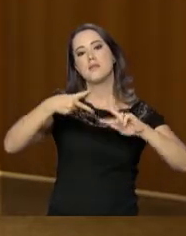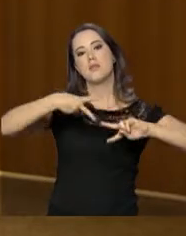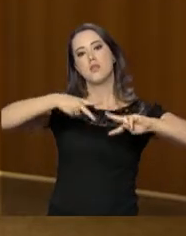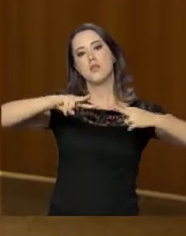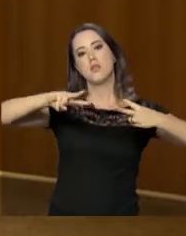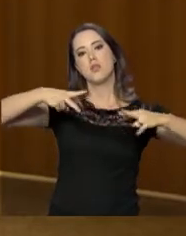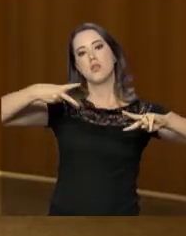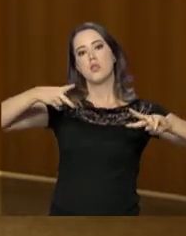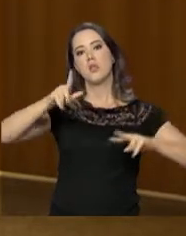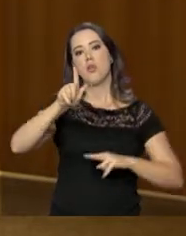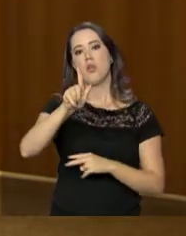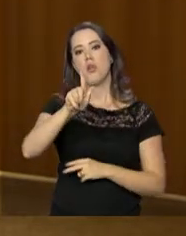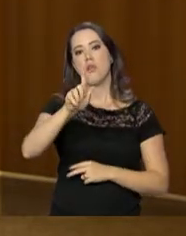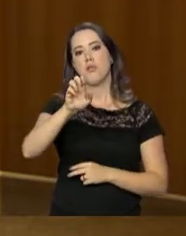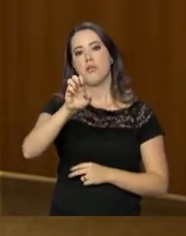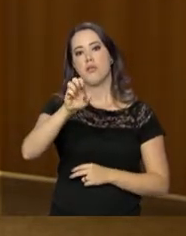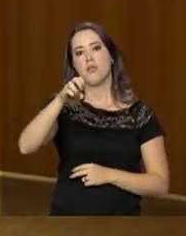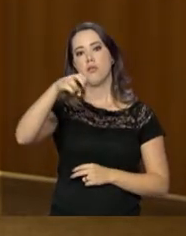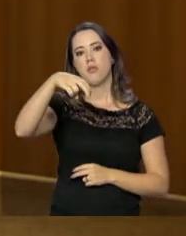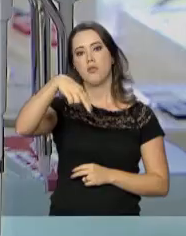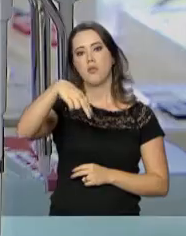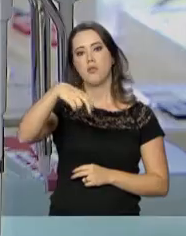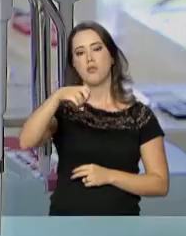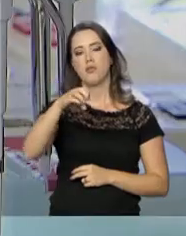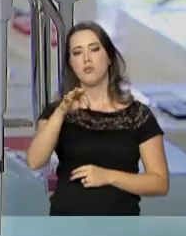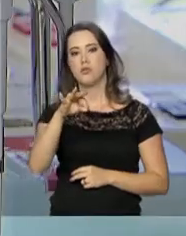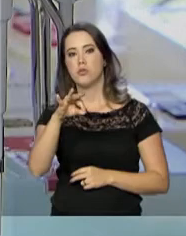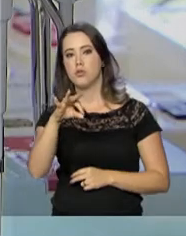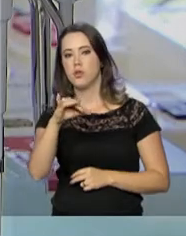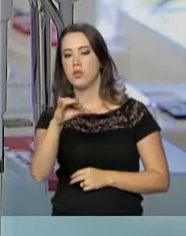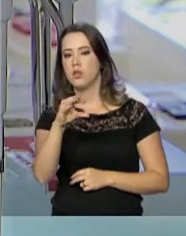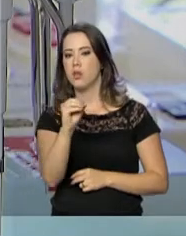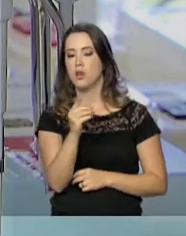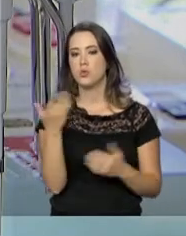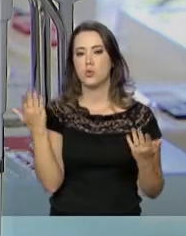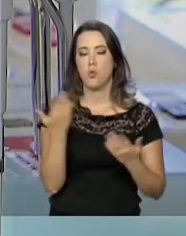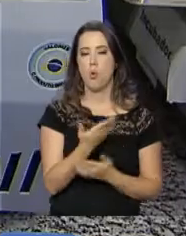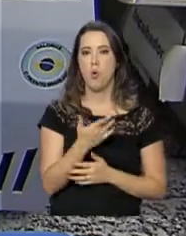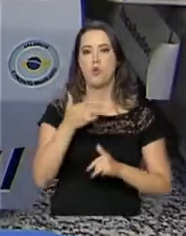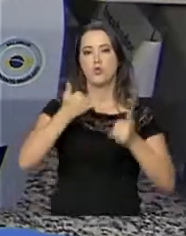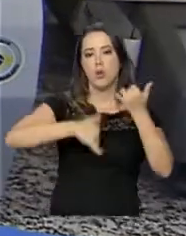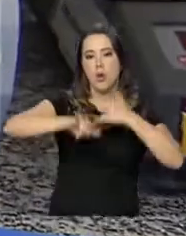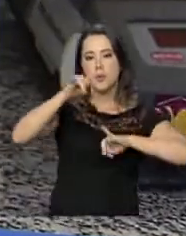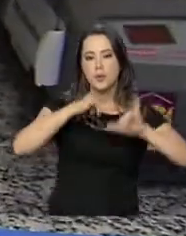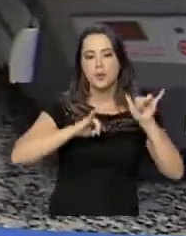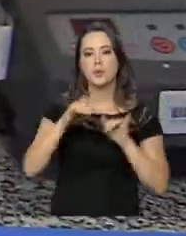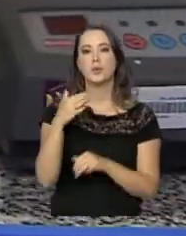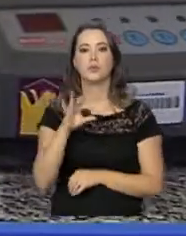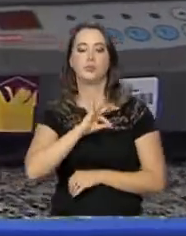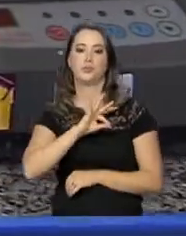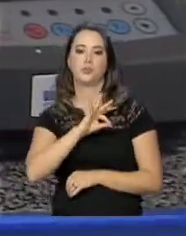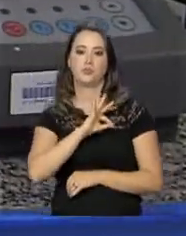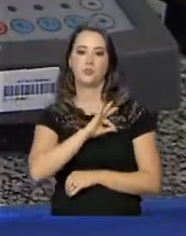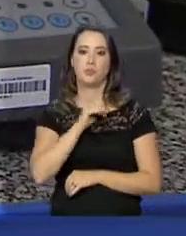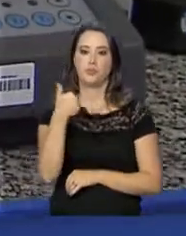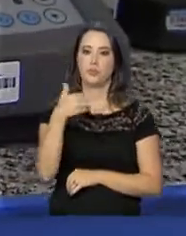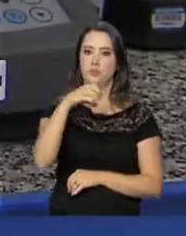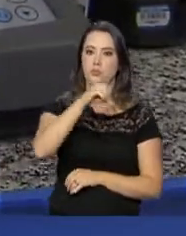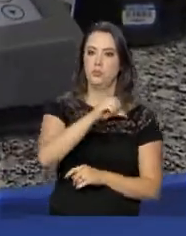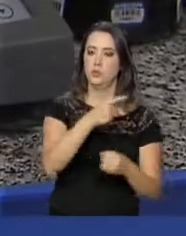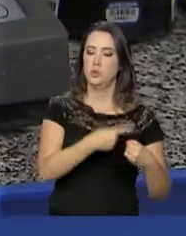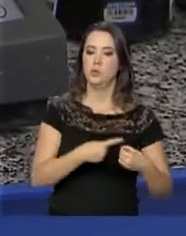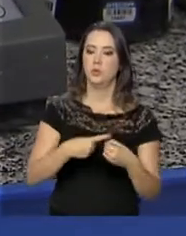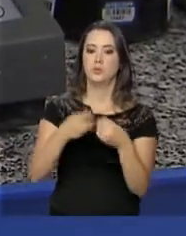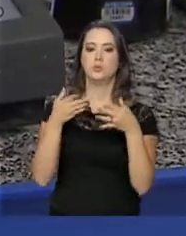isso já destinou 10 milhões de reais hoje o laboratório da polícia federal e de mais 19 unidades da federação